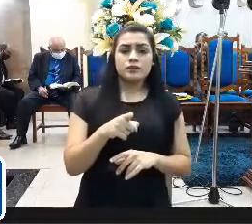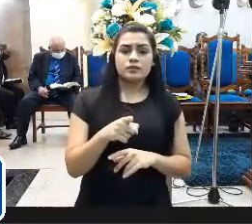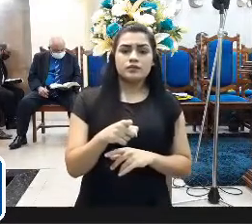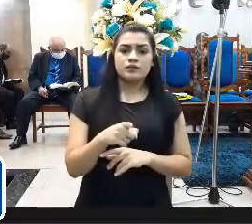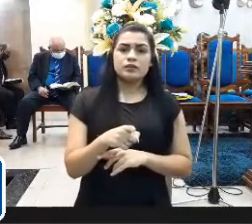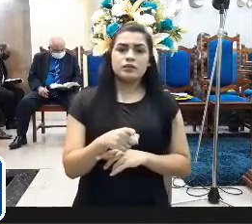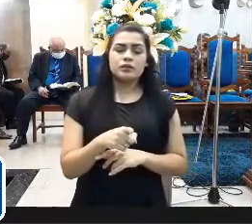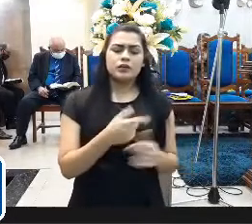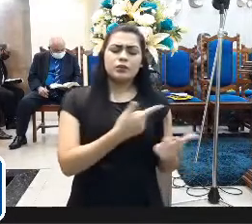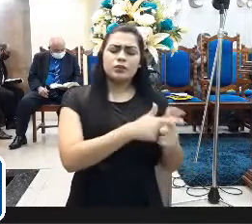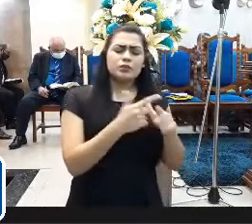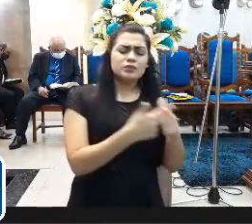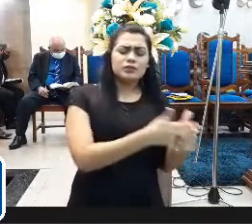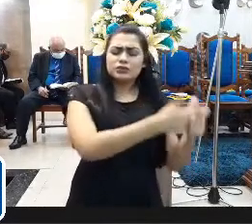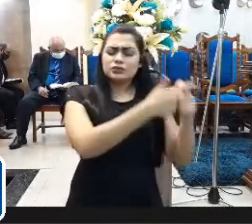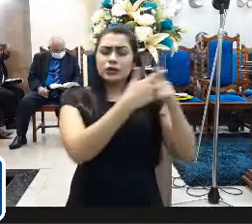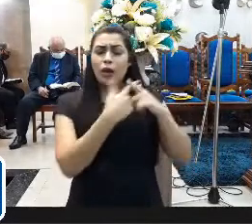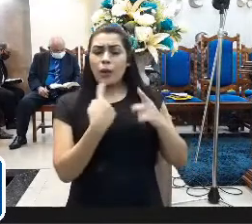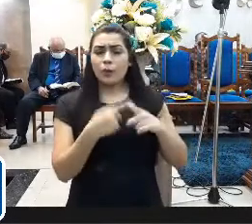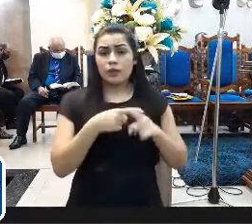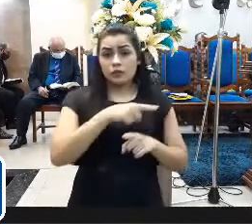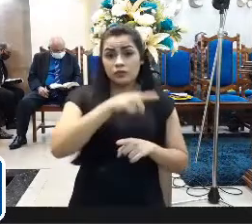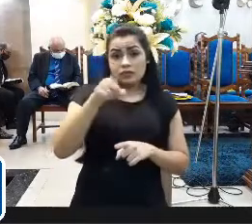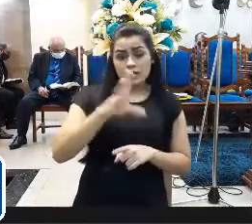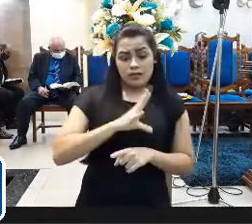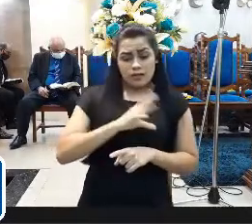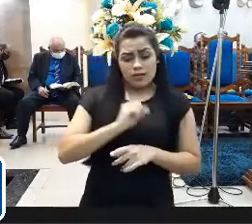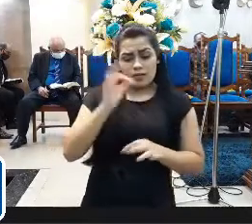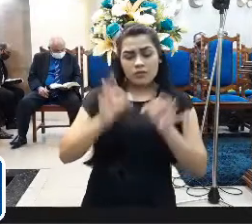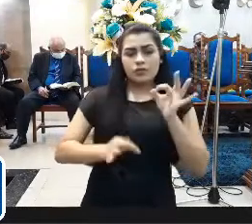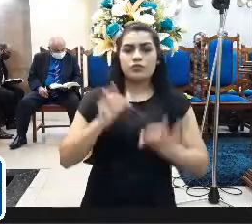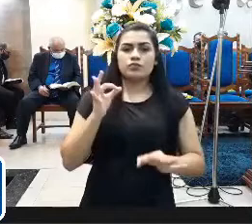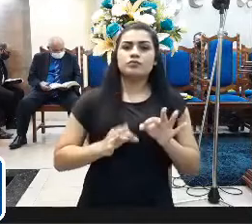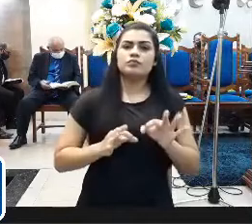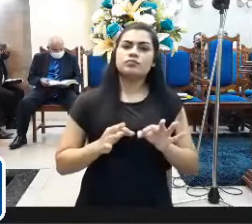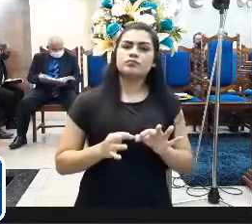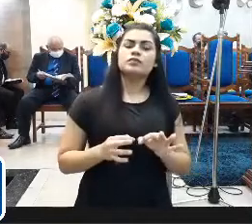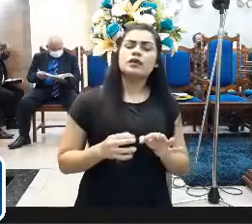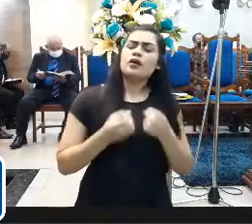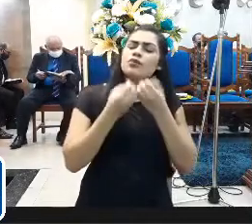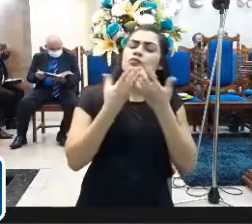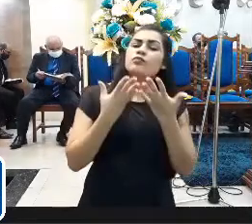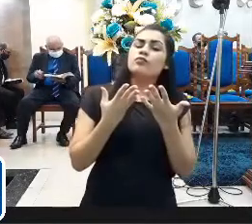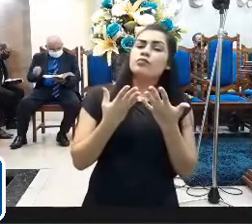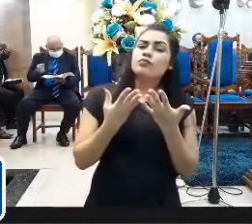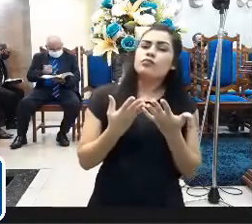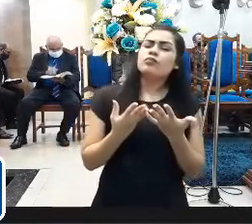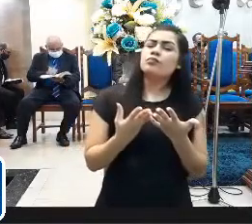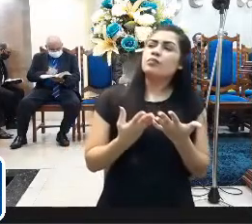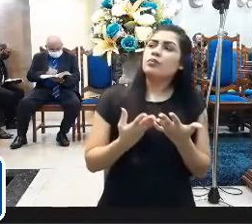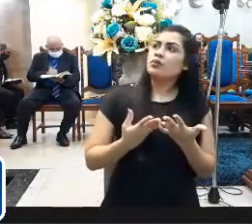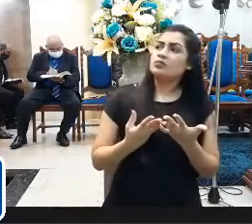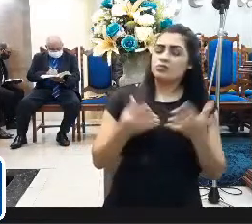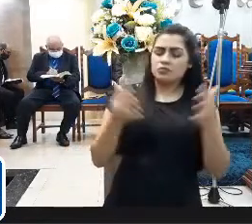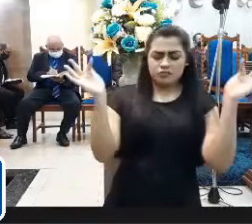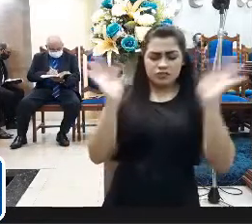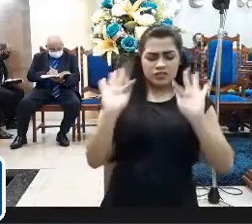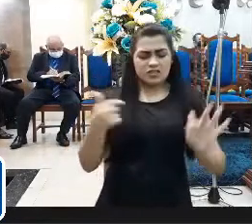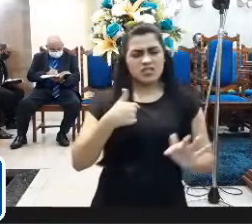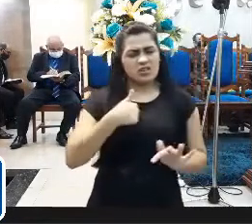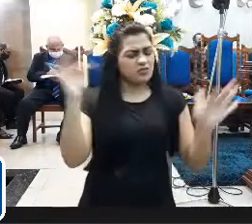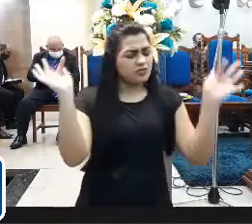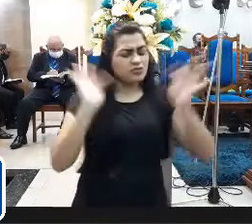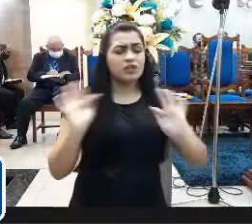é para vocês dizer: eu sou um bem-aventurado. Eu sou um homem feliz, uma mulher feliz que